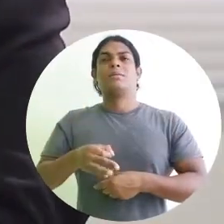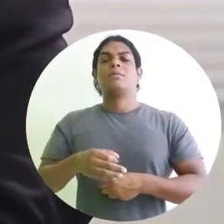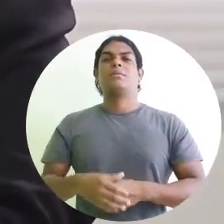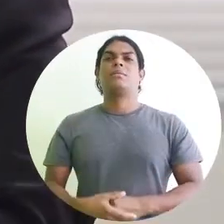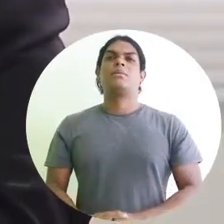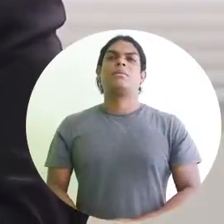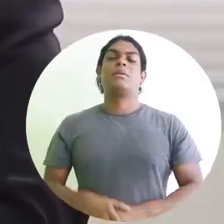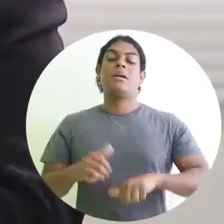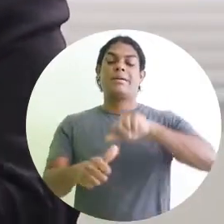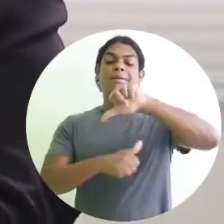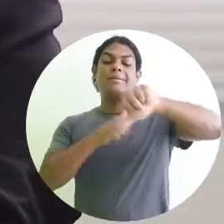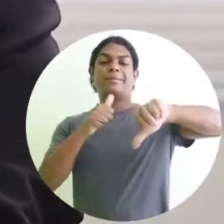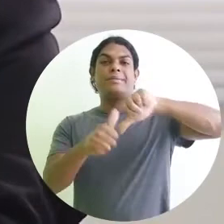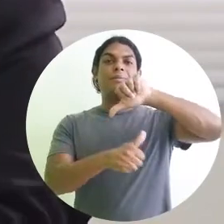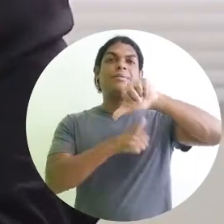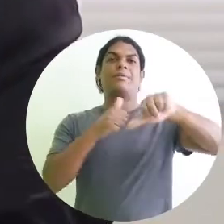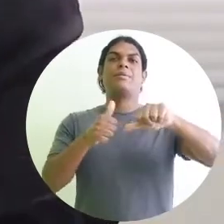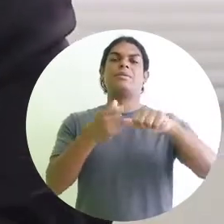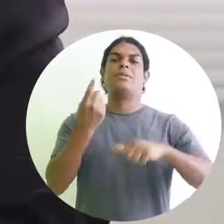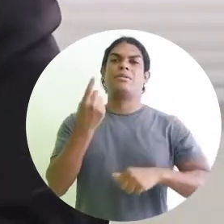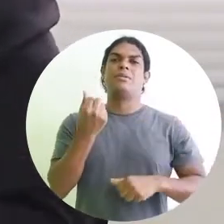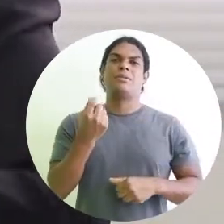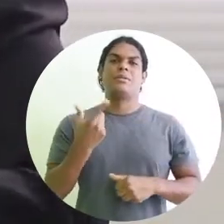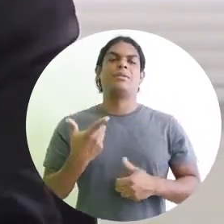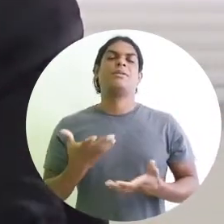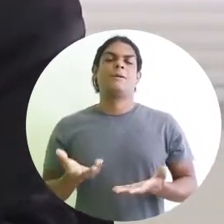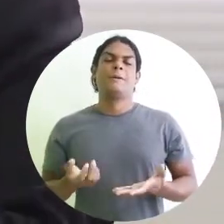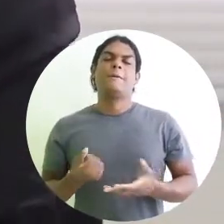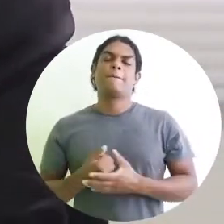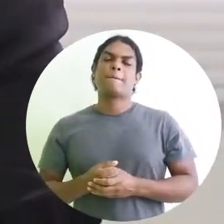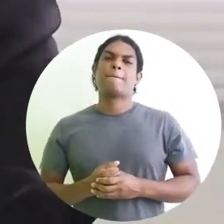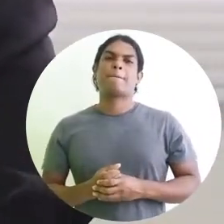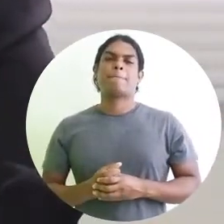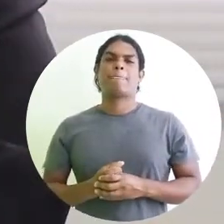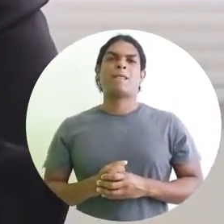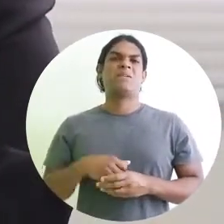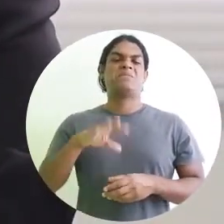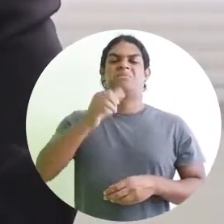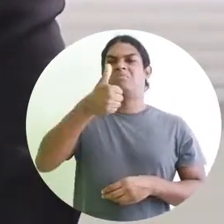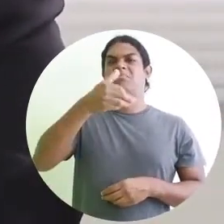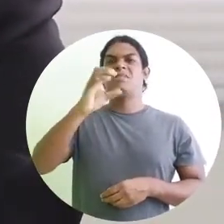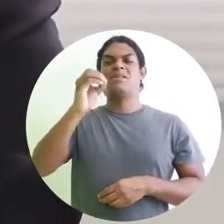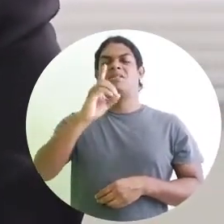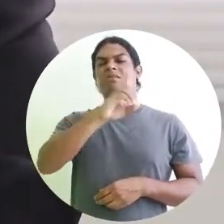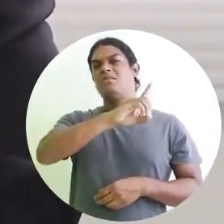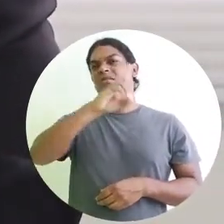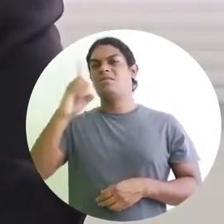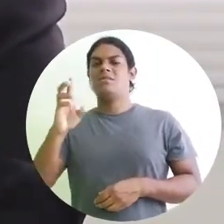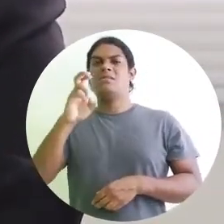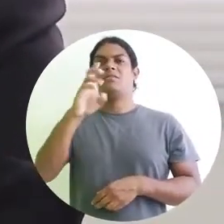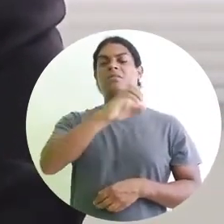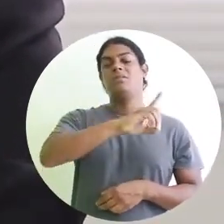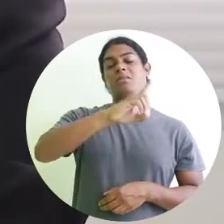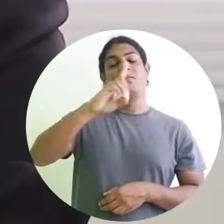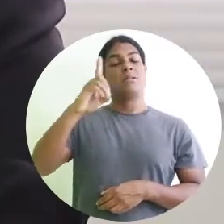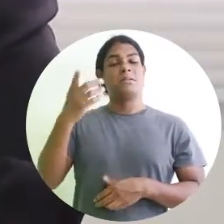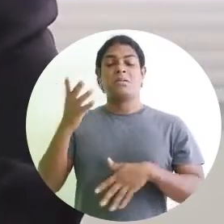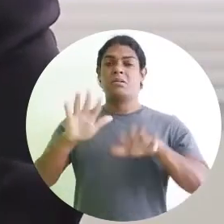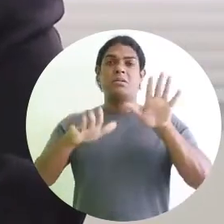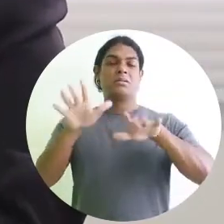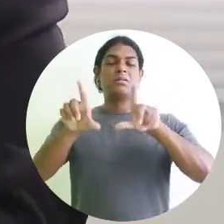se vai ser num dia exato que ele recebeu, daqui a 10 dias, 5 dias, aí vai a critério do